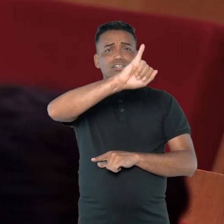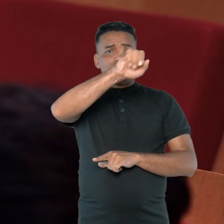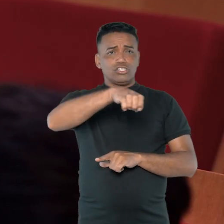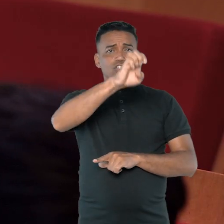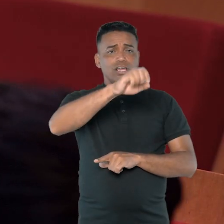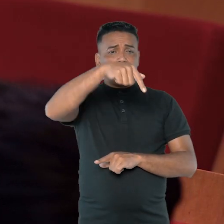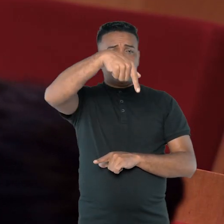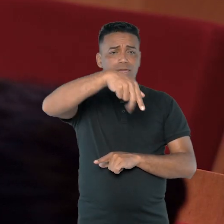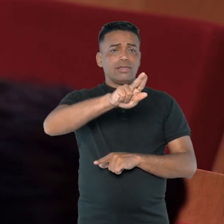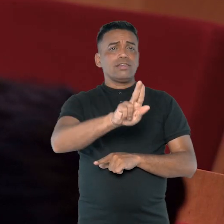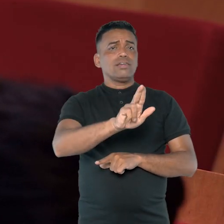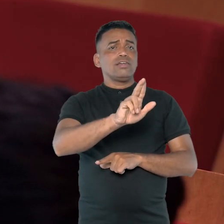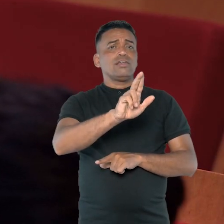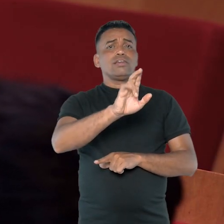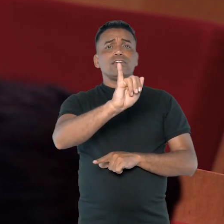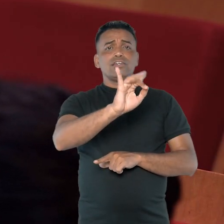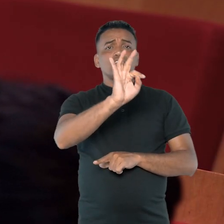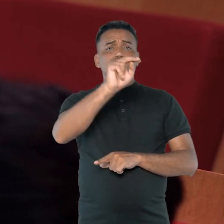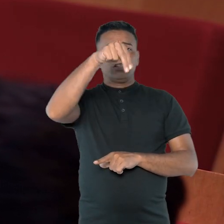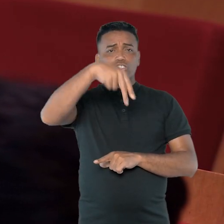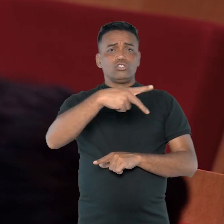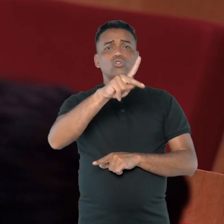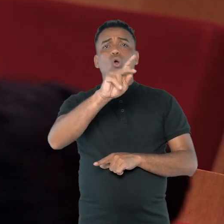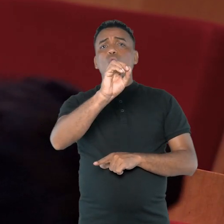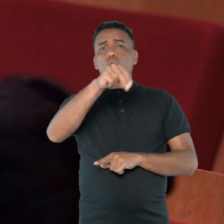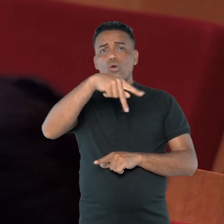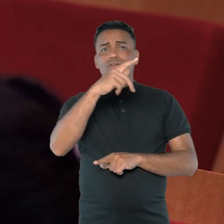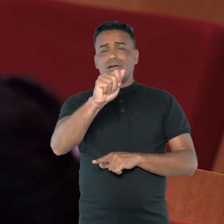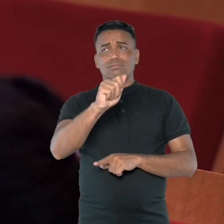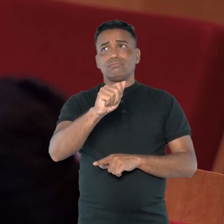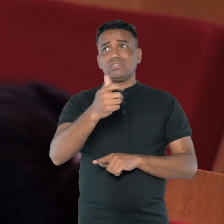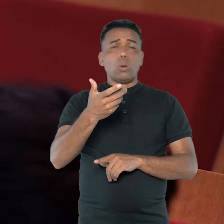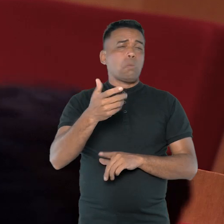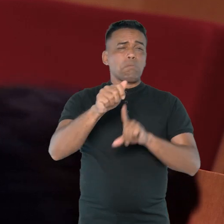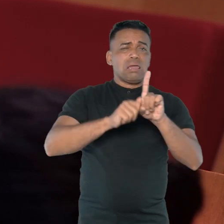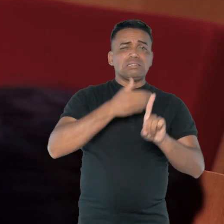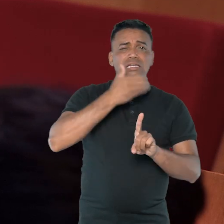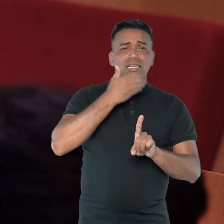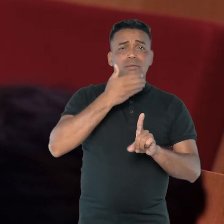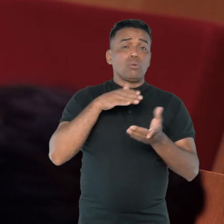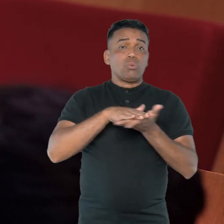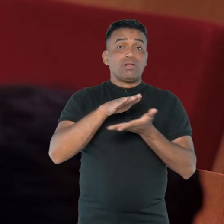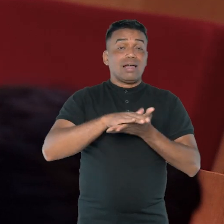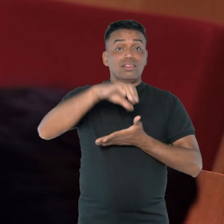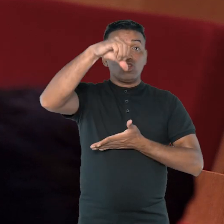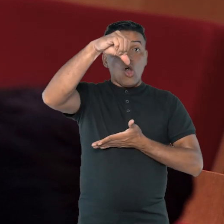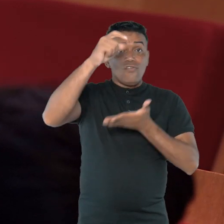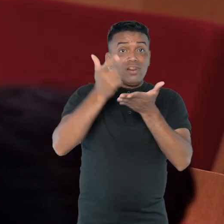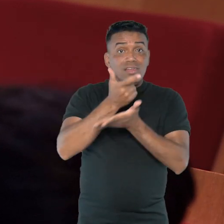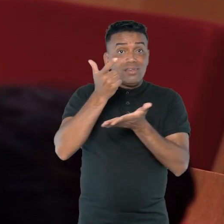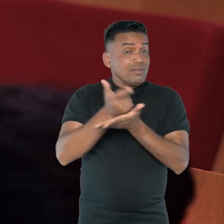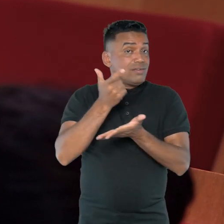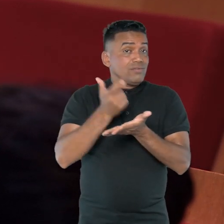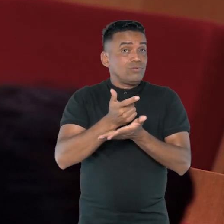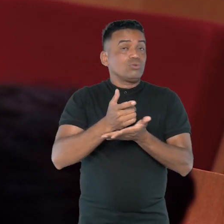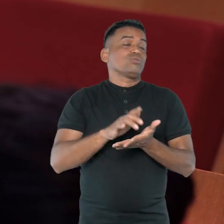novembro para dezembro, 29, 30 e 1º de dezembro, foram lançados 9 livros a cada